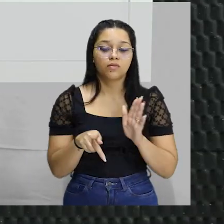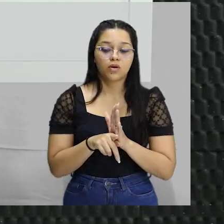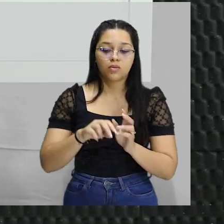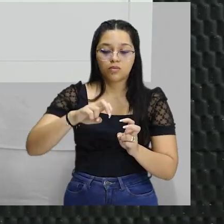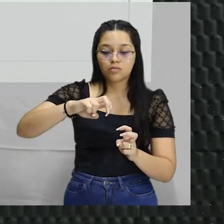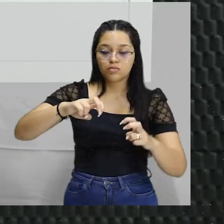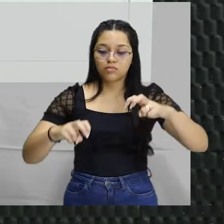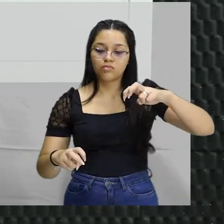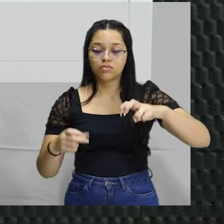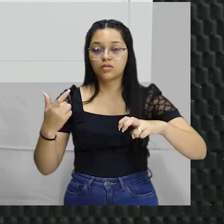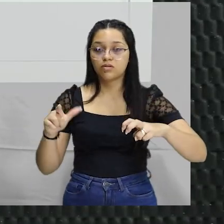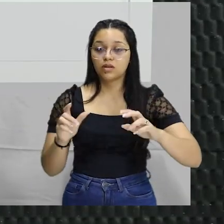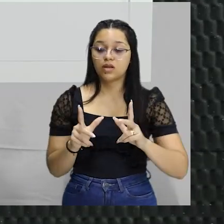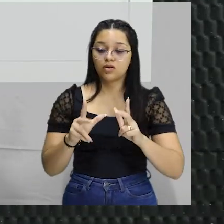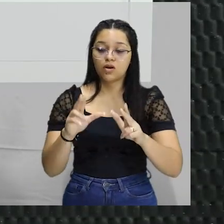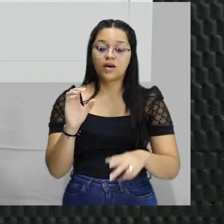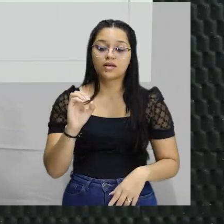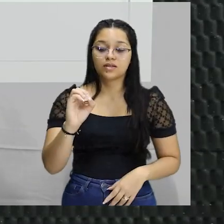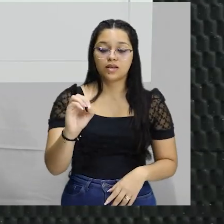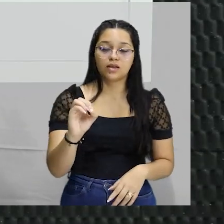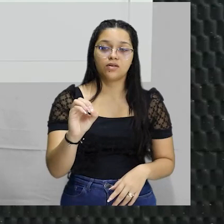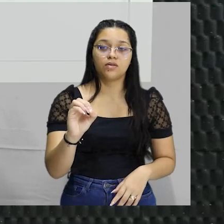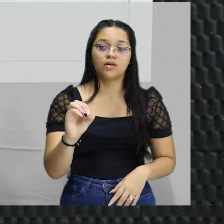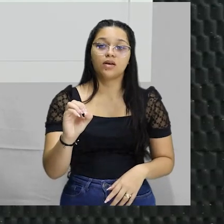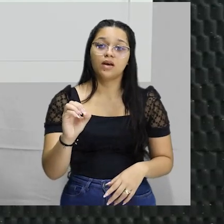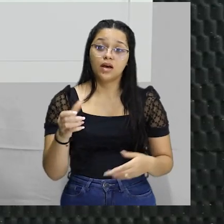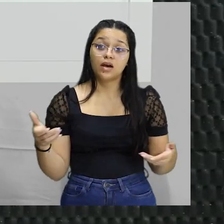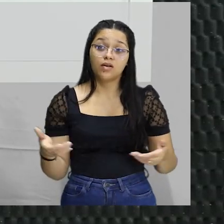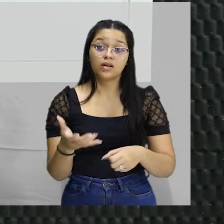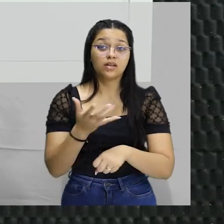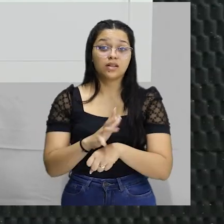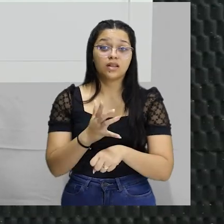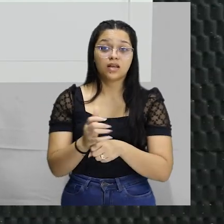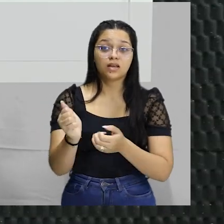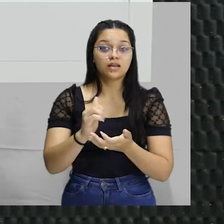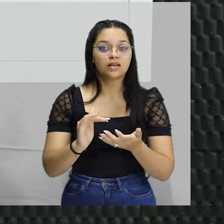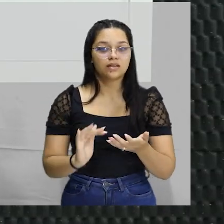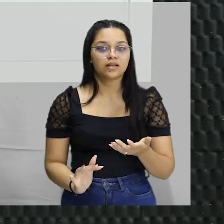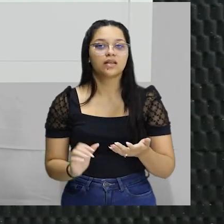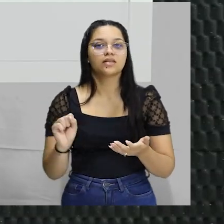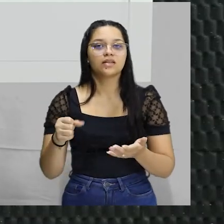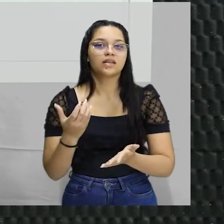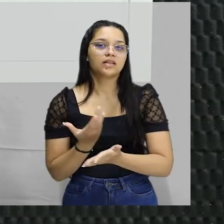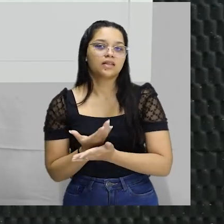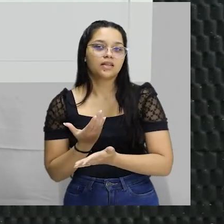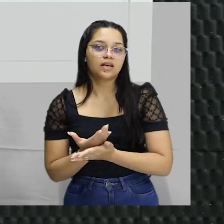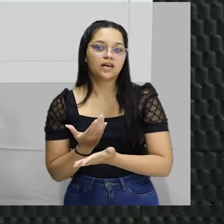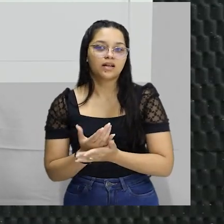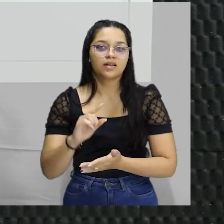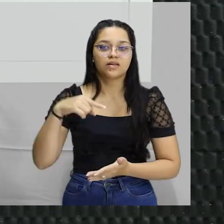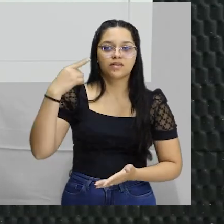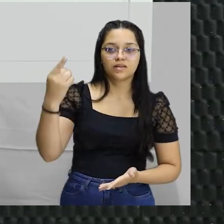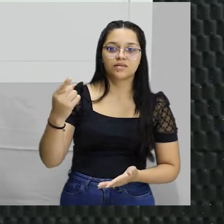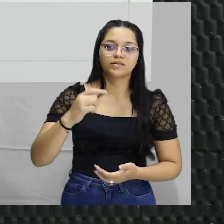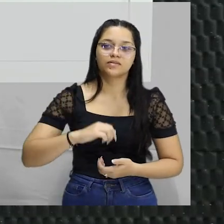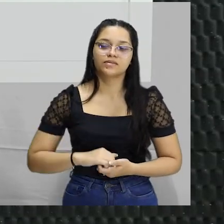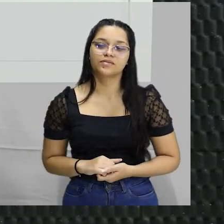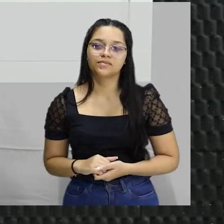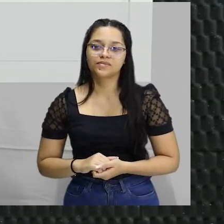Não tem distância, então é zero, tá ok? A gente vai fazer, nós vamos fazer exercício sobre isso aí na aula, né,